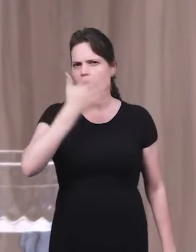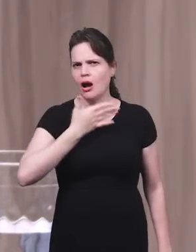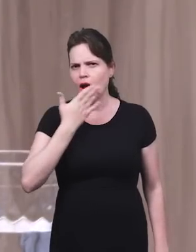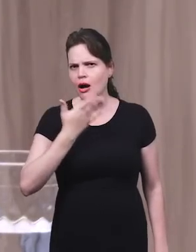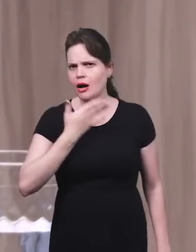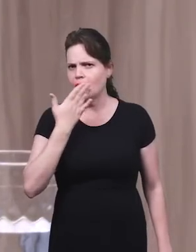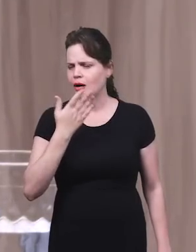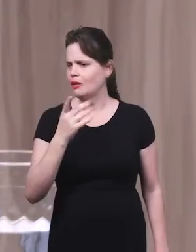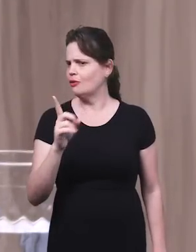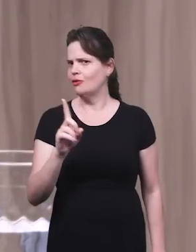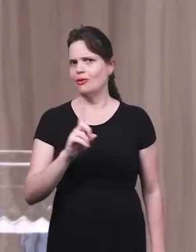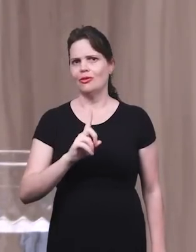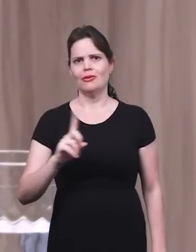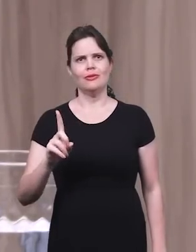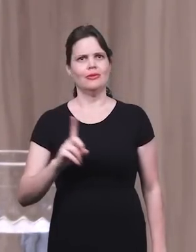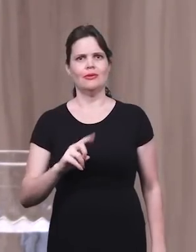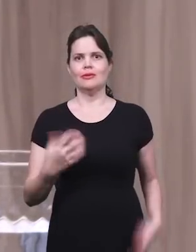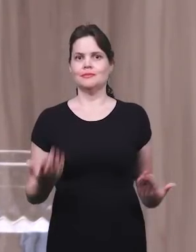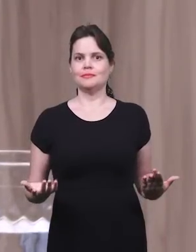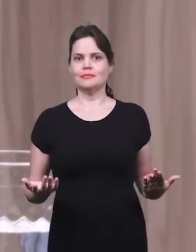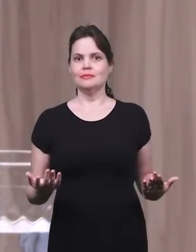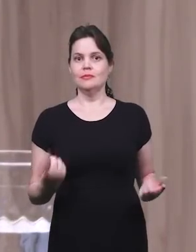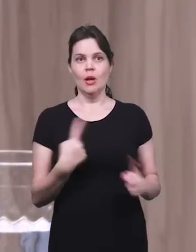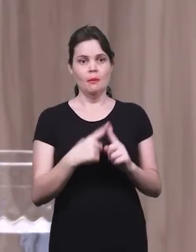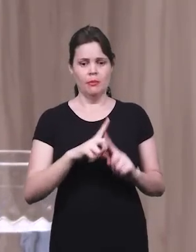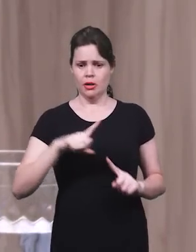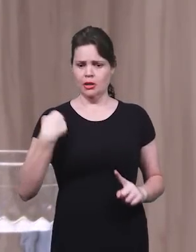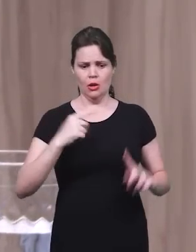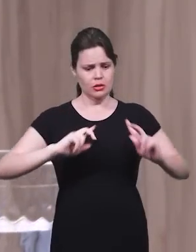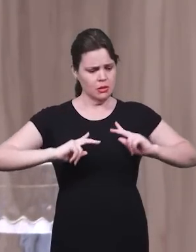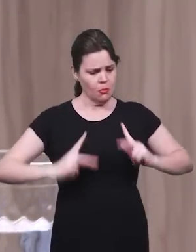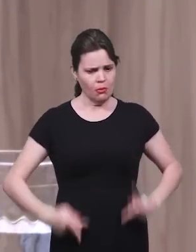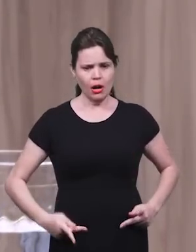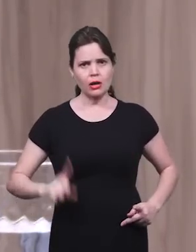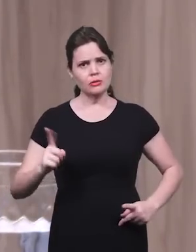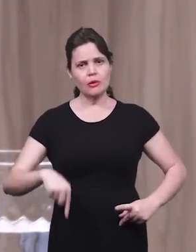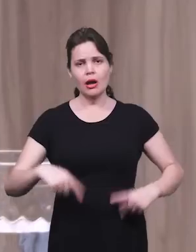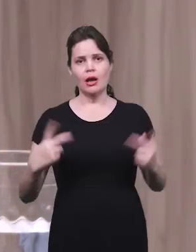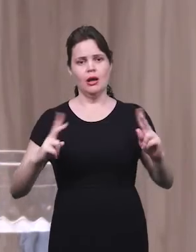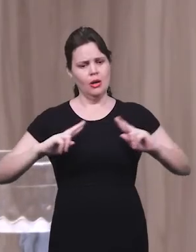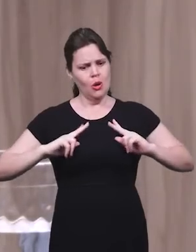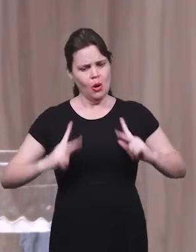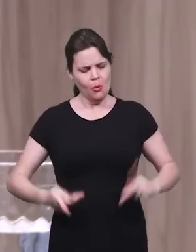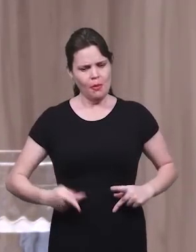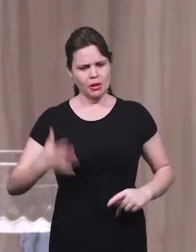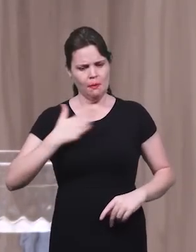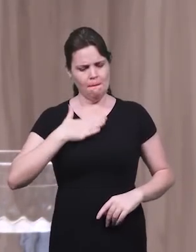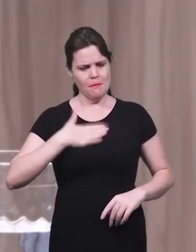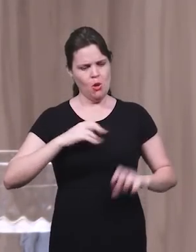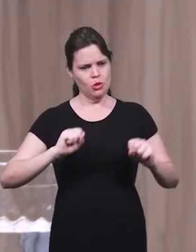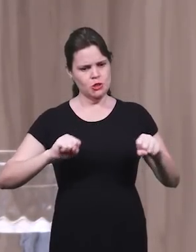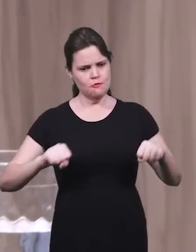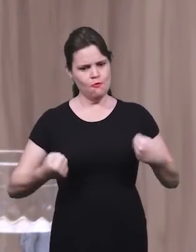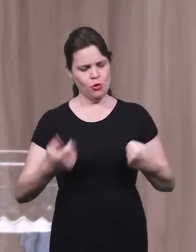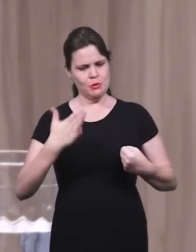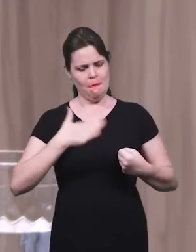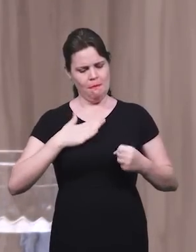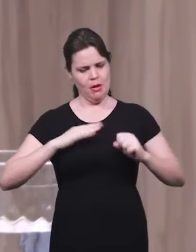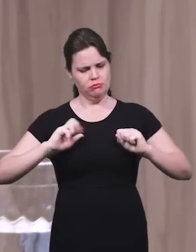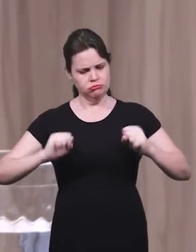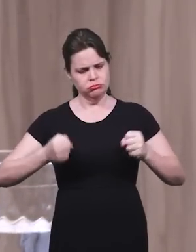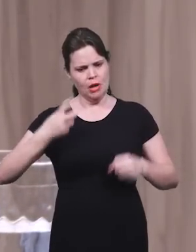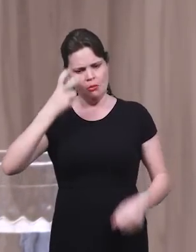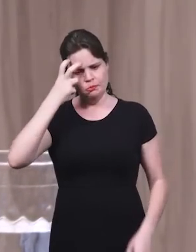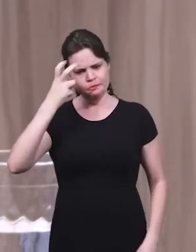fácil. Como é difícil para um homem na carne, um homem no seu esforço